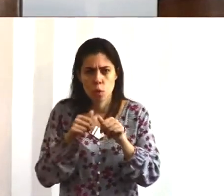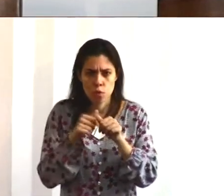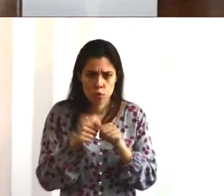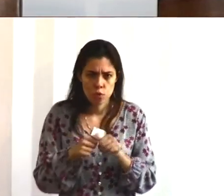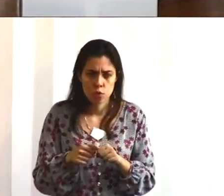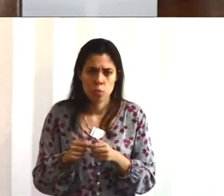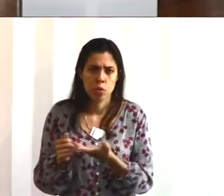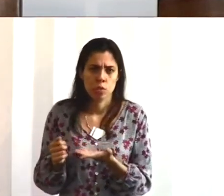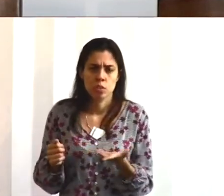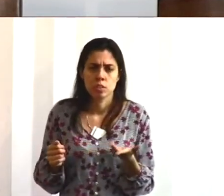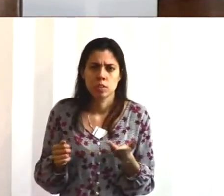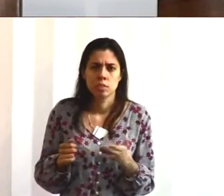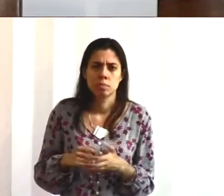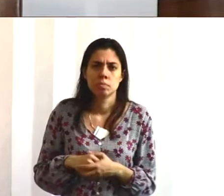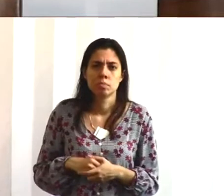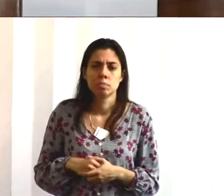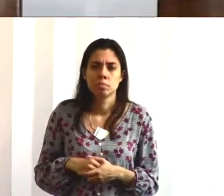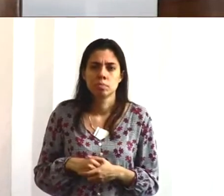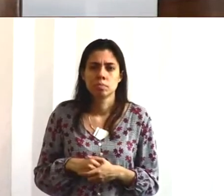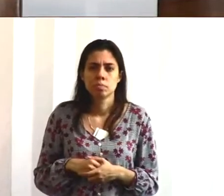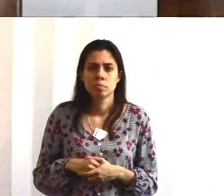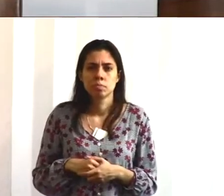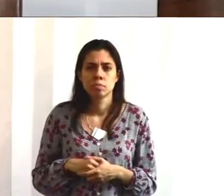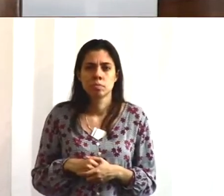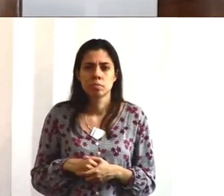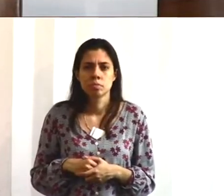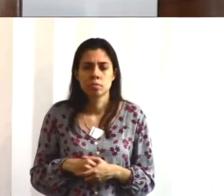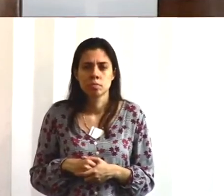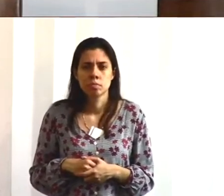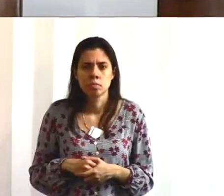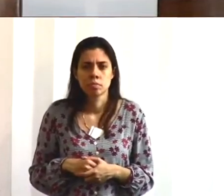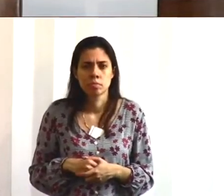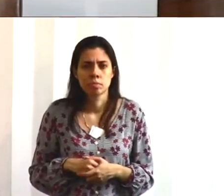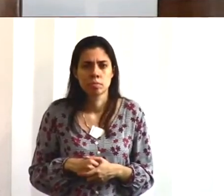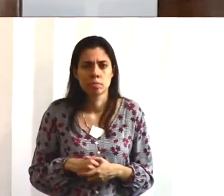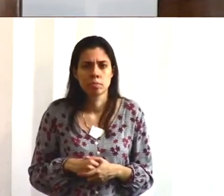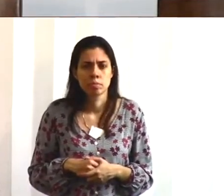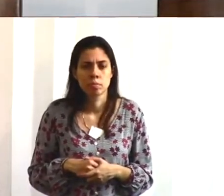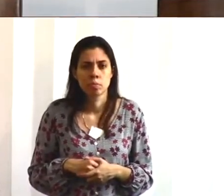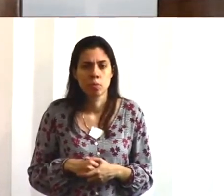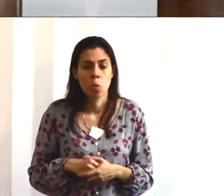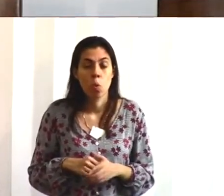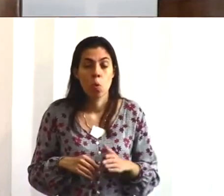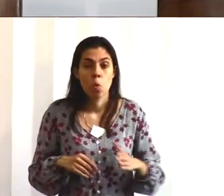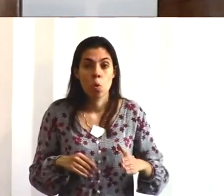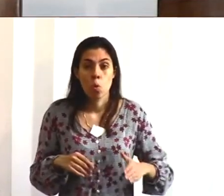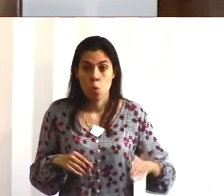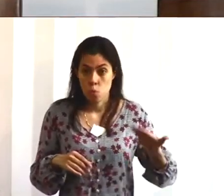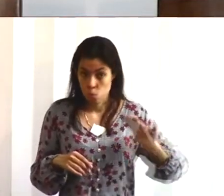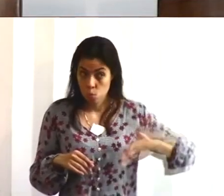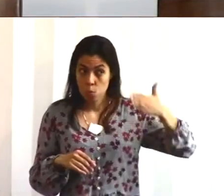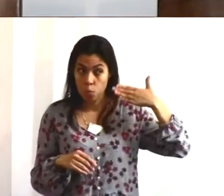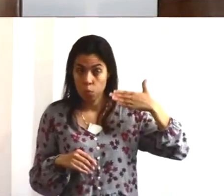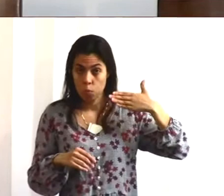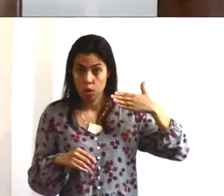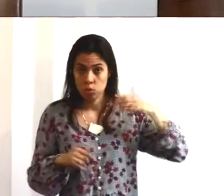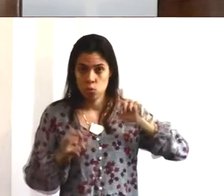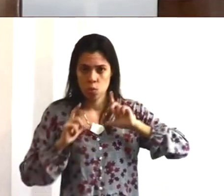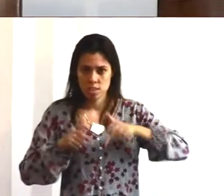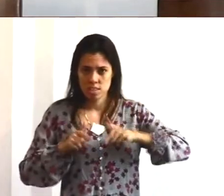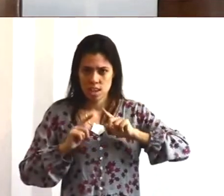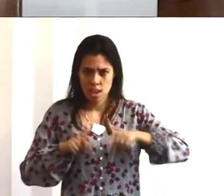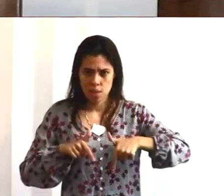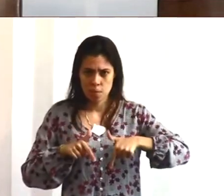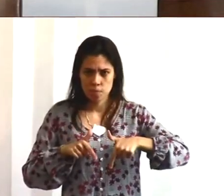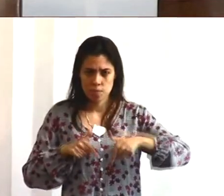nós olhamos para o povo de Israel e vemos que enquanto Israel estava na presença do Senhor, Deus trazia livramento. Mas enquanto